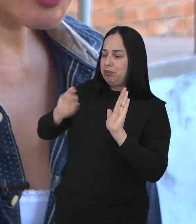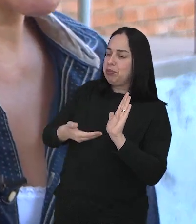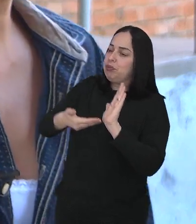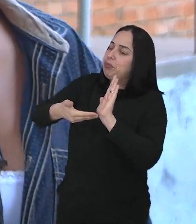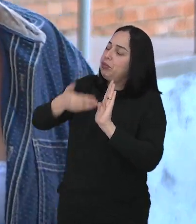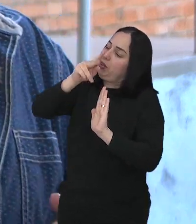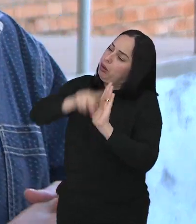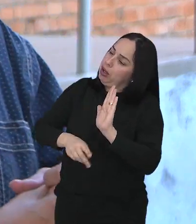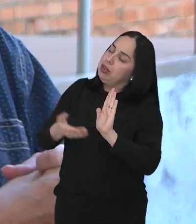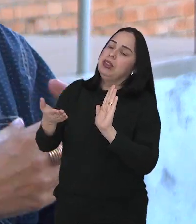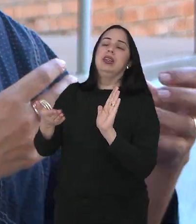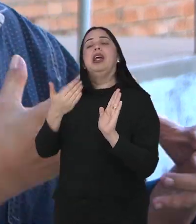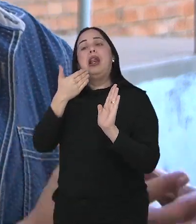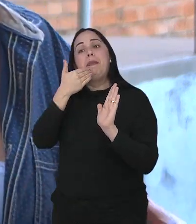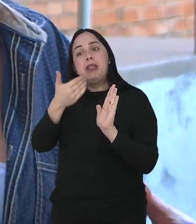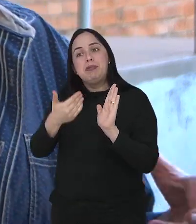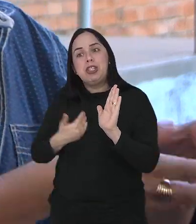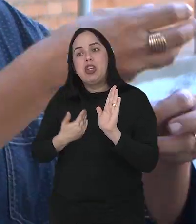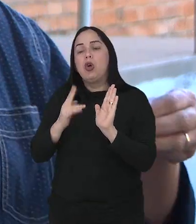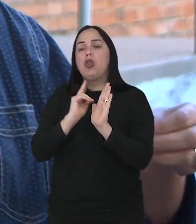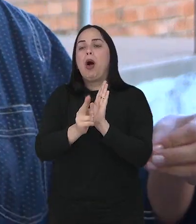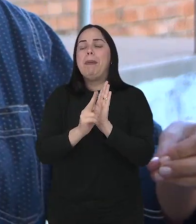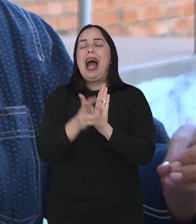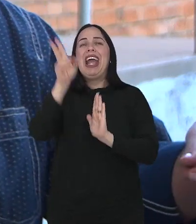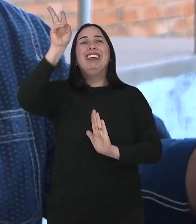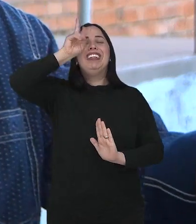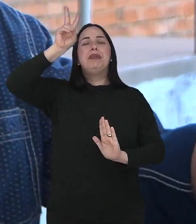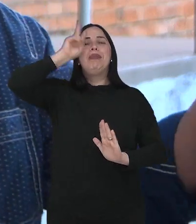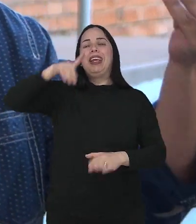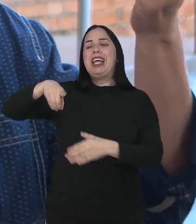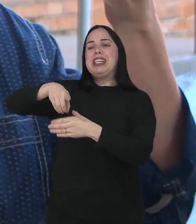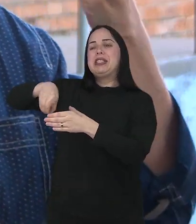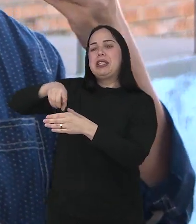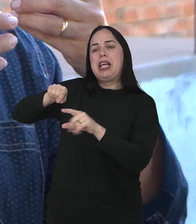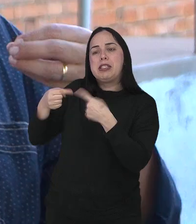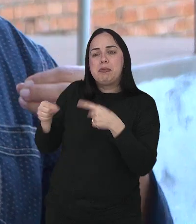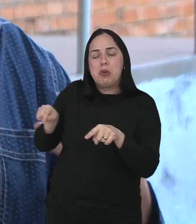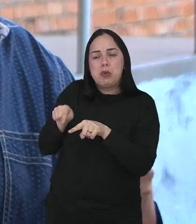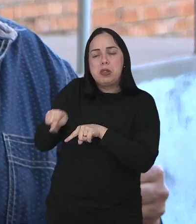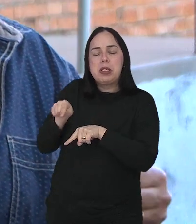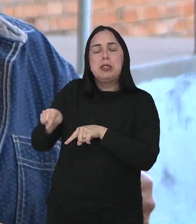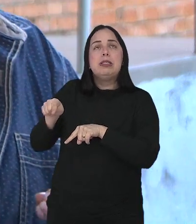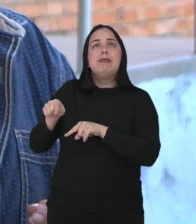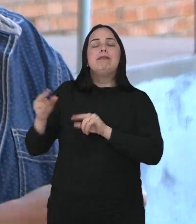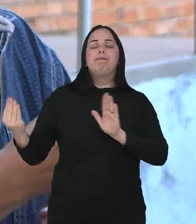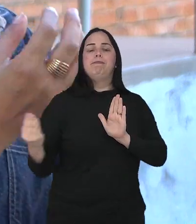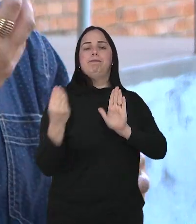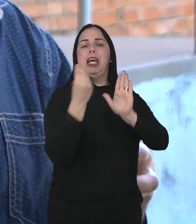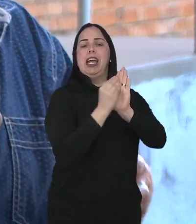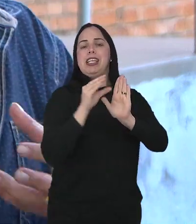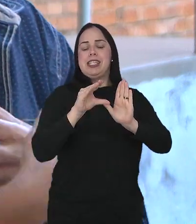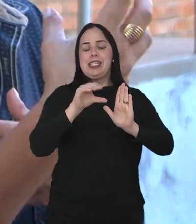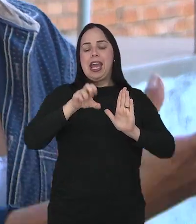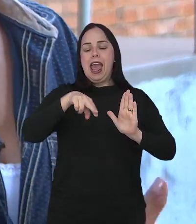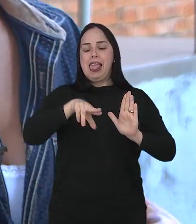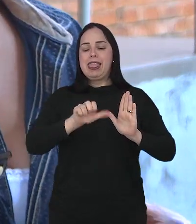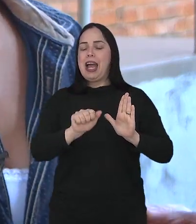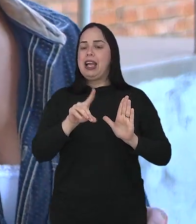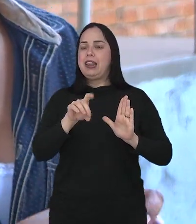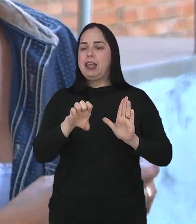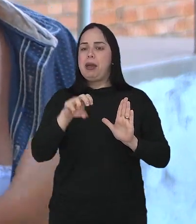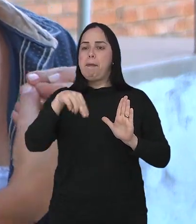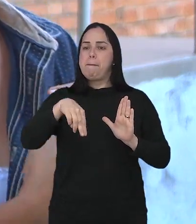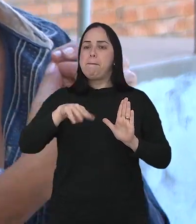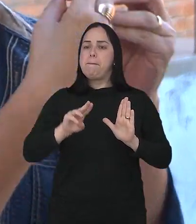de um projeto. Me pediram um nome, eu me lembrei do meu disco, né? Me lembrei dessa música e achei que seria